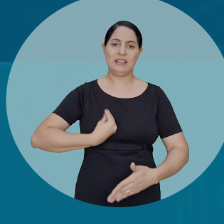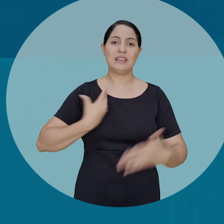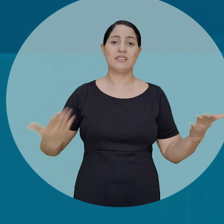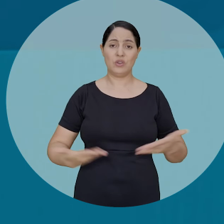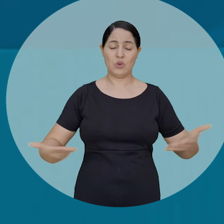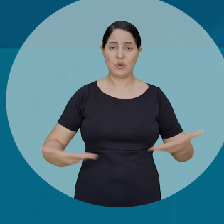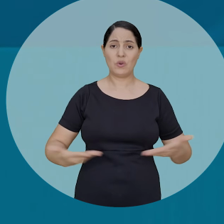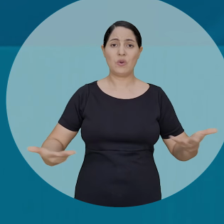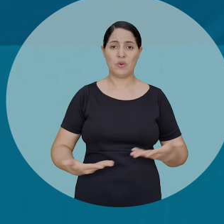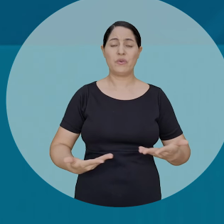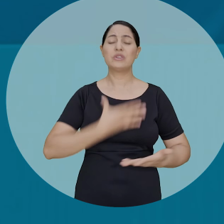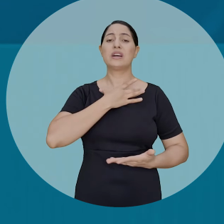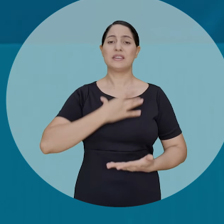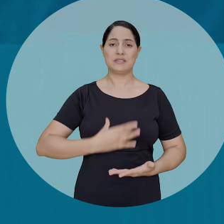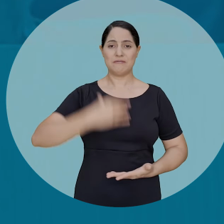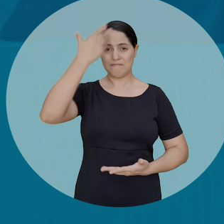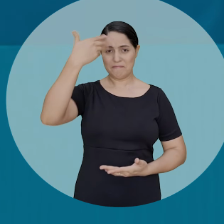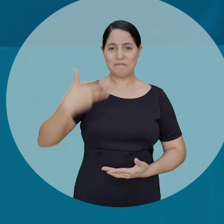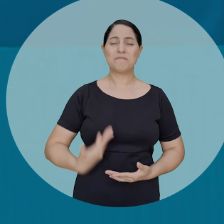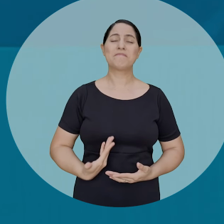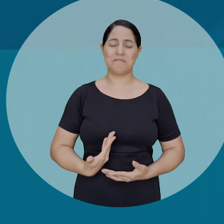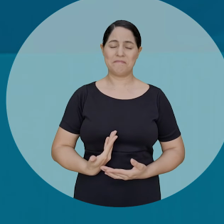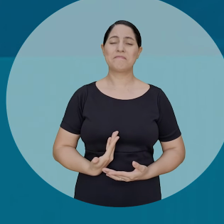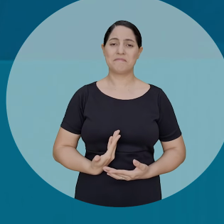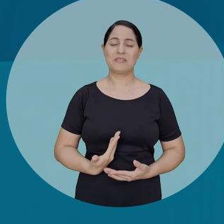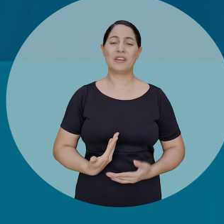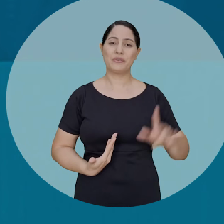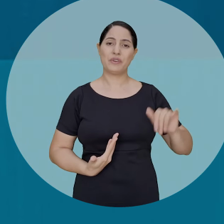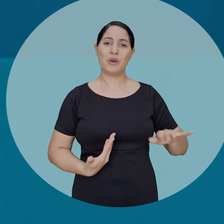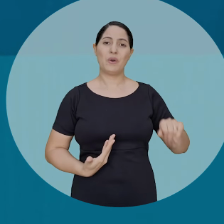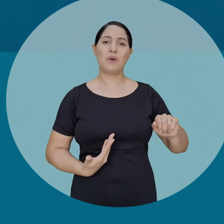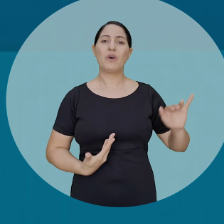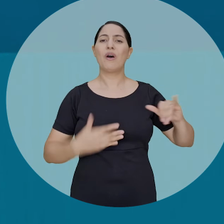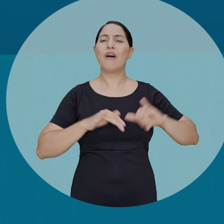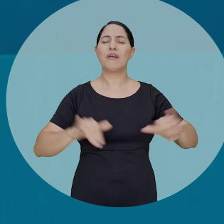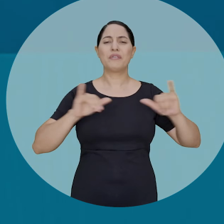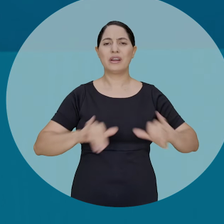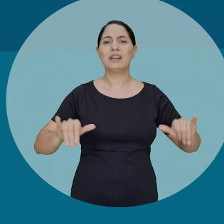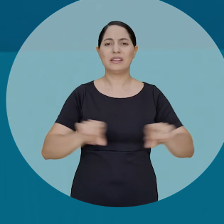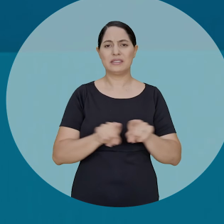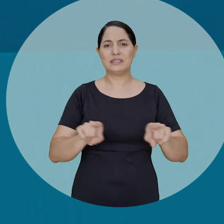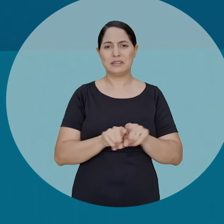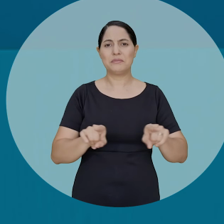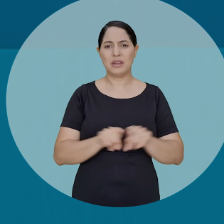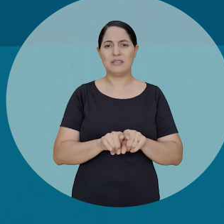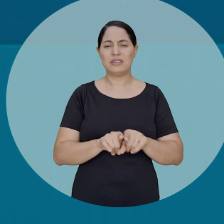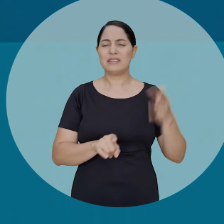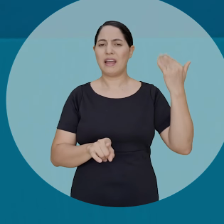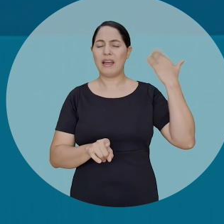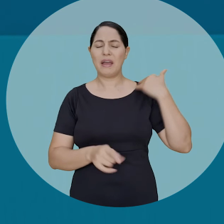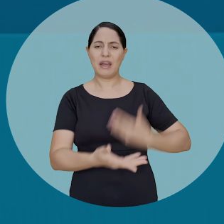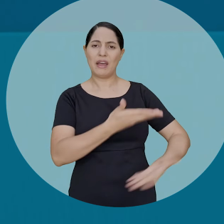receber essa honraria com Faoro, que eu disse também na minha juventude. Nós